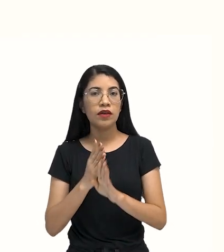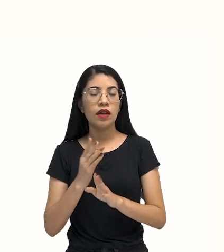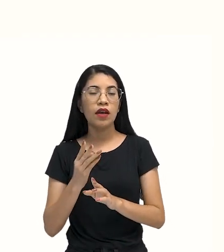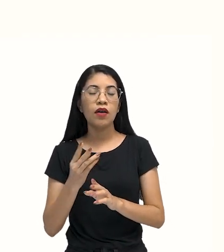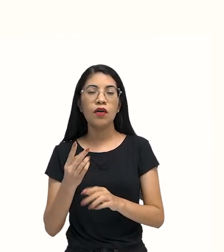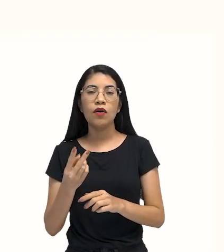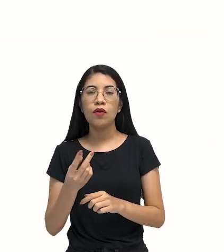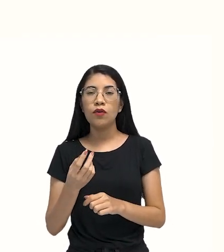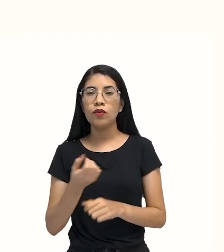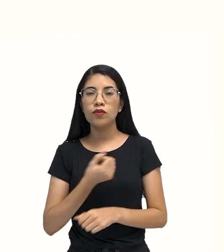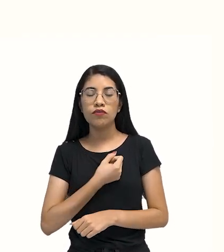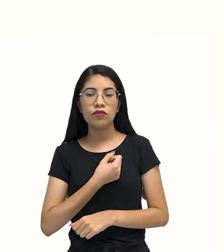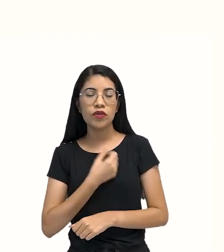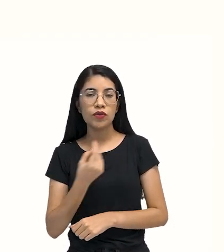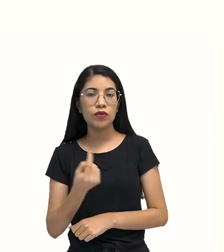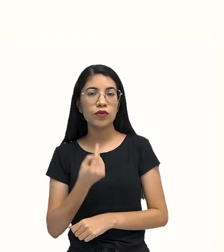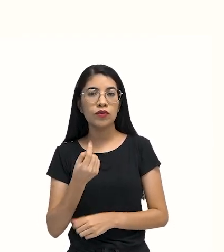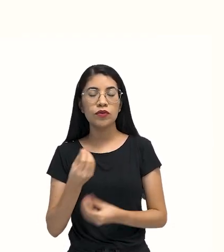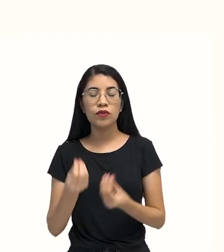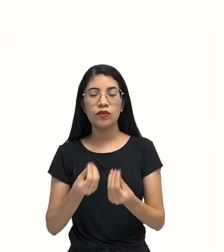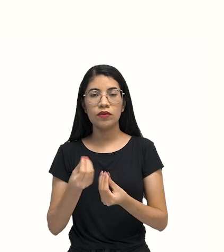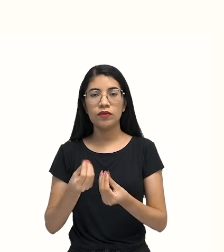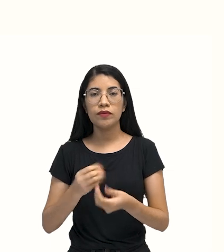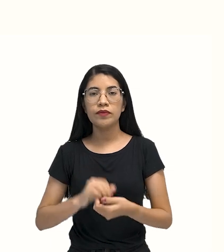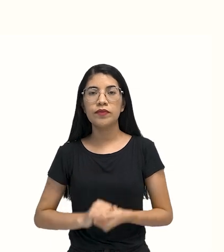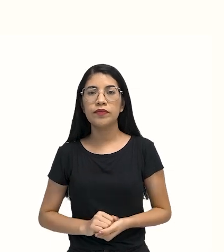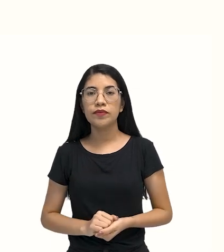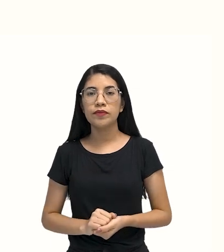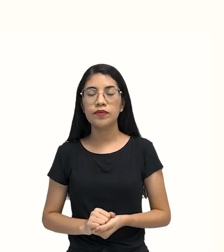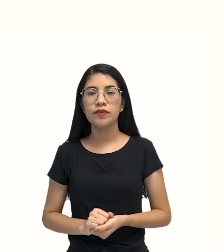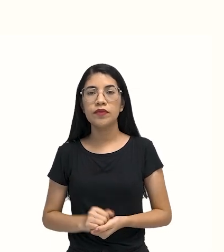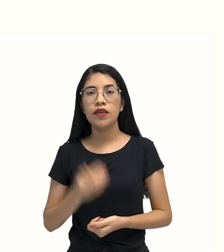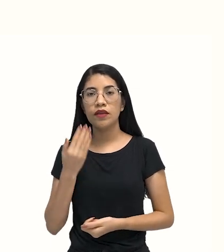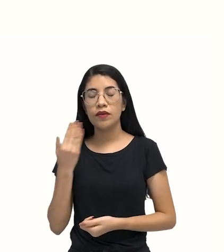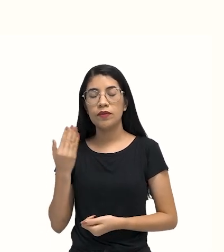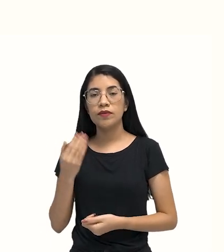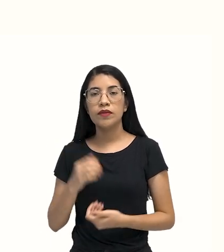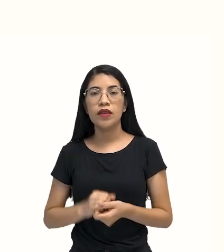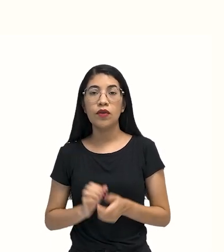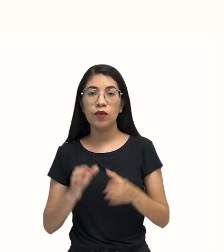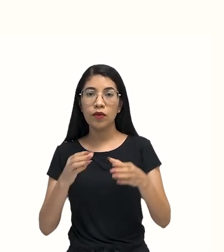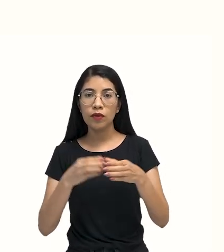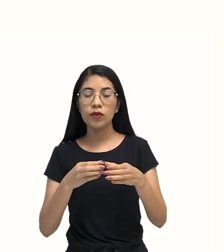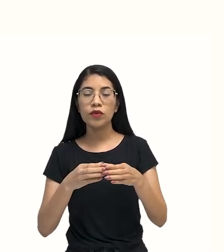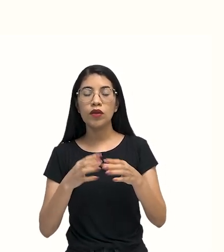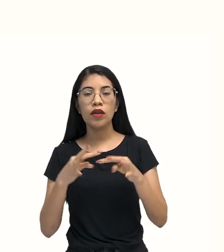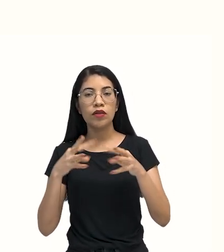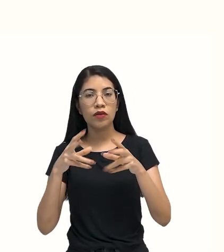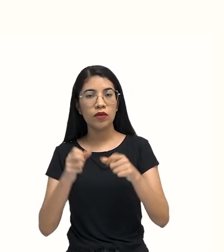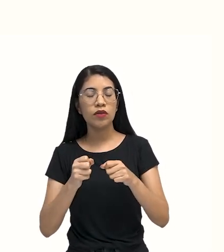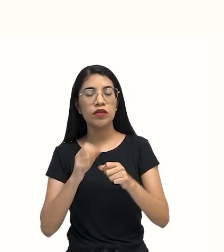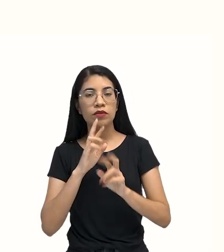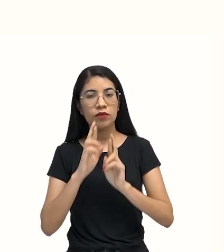apenas um número. Vamos lá? Olha só. Está aqui o meu espaço amostral.